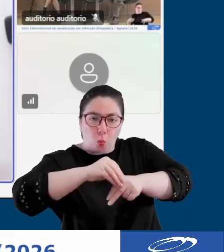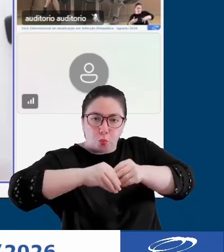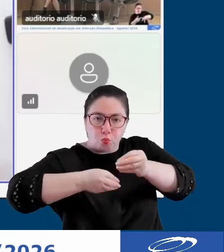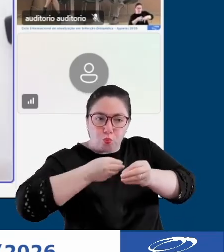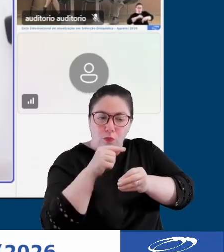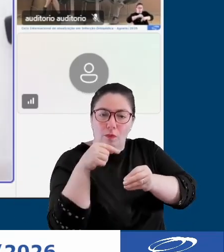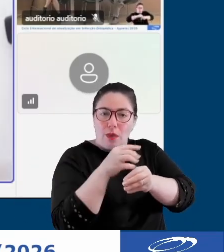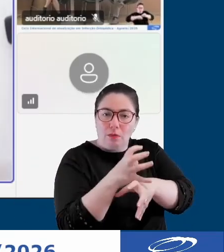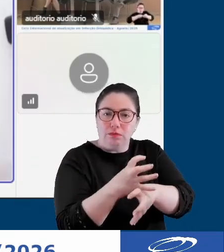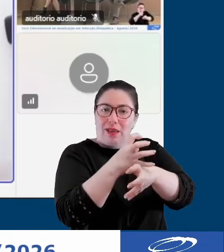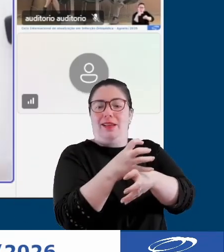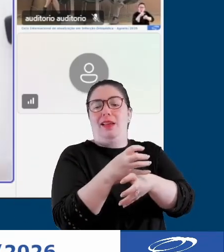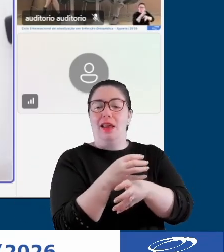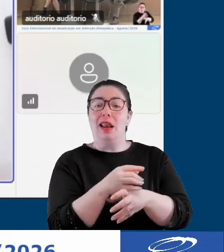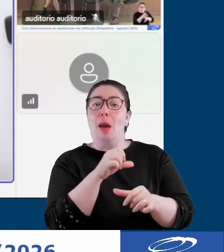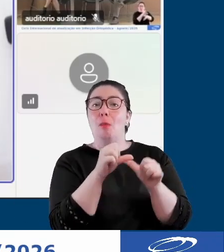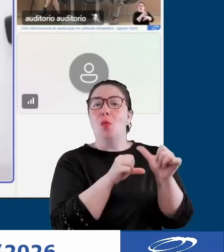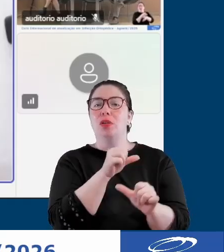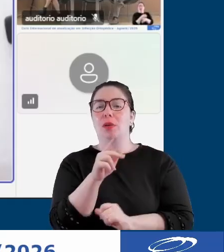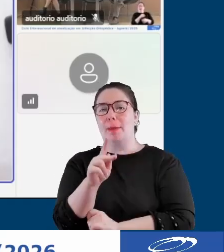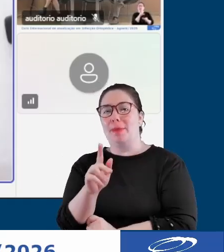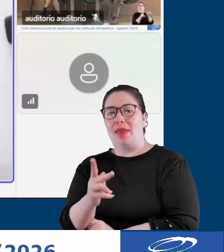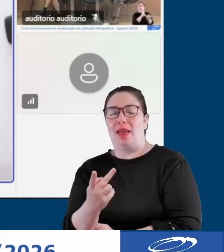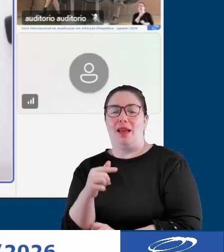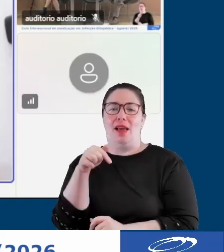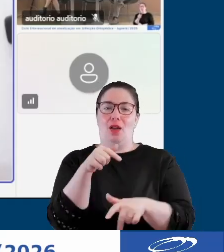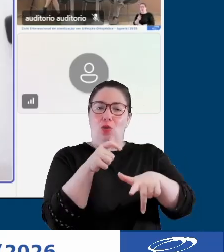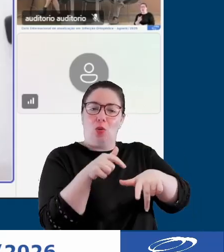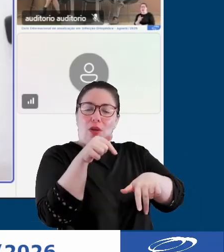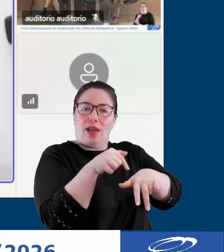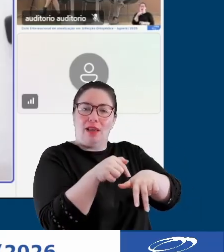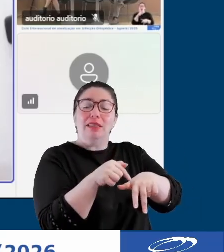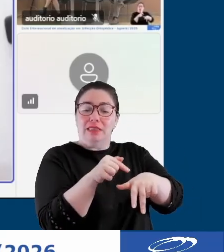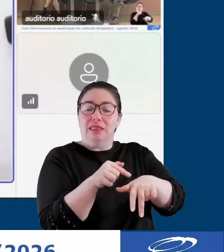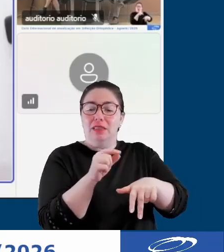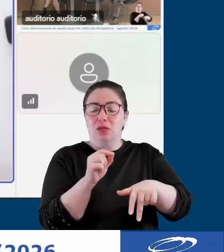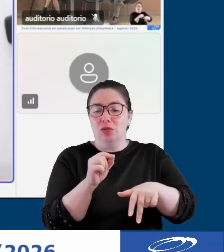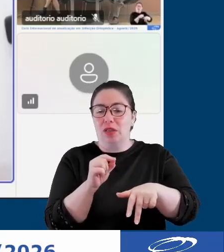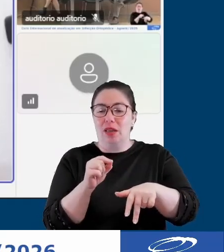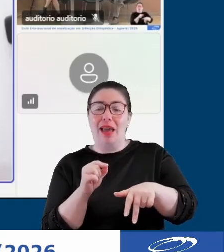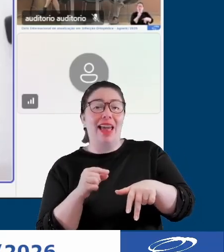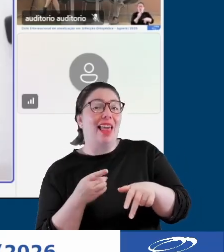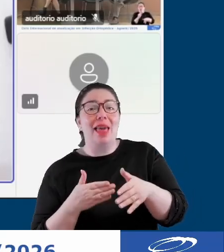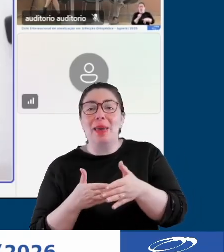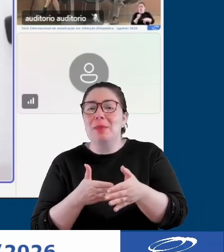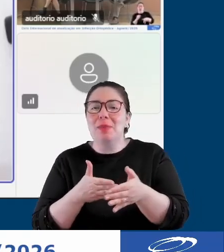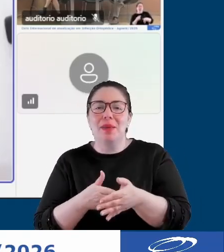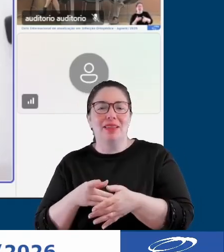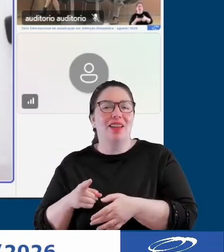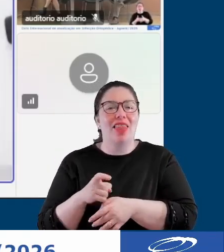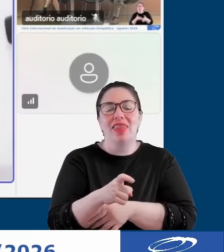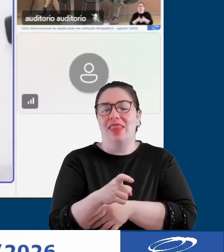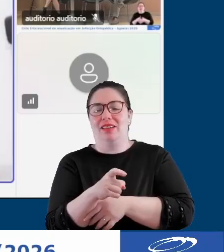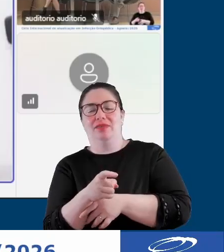pH local de uma maneira que tem uma ação bacteriostática e impede a disseminação de